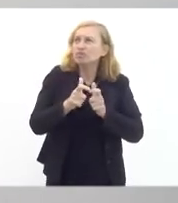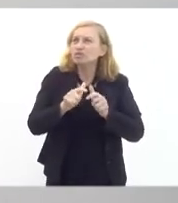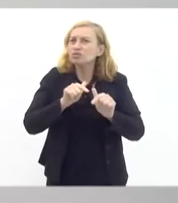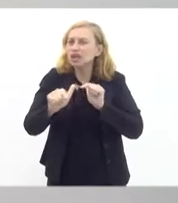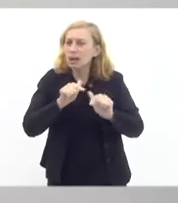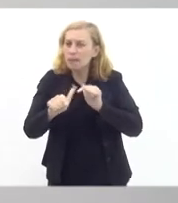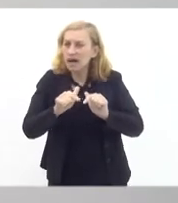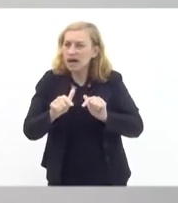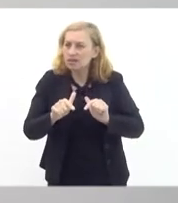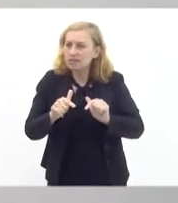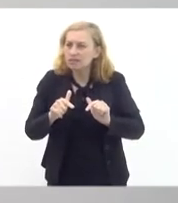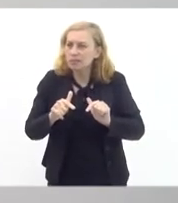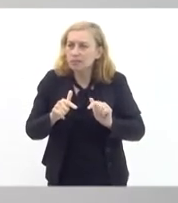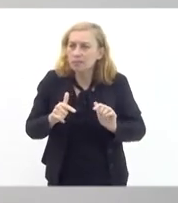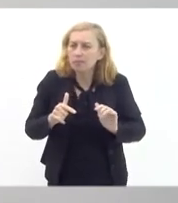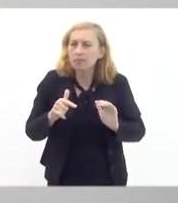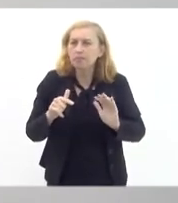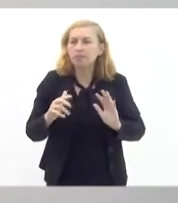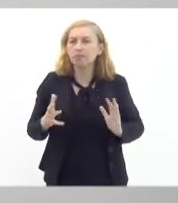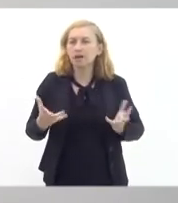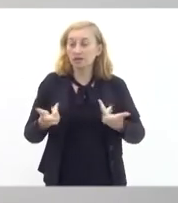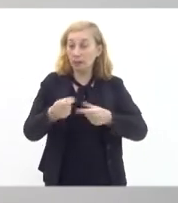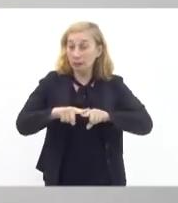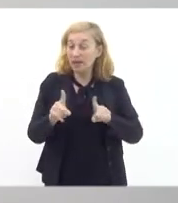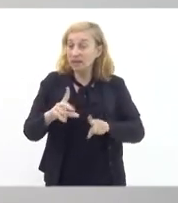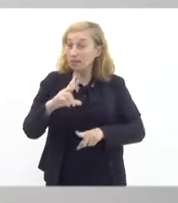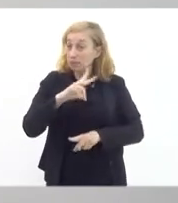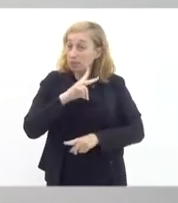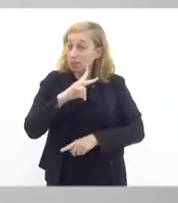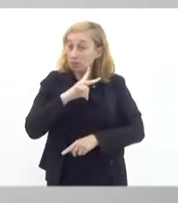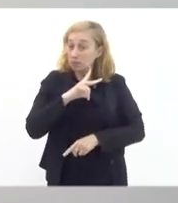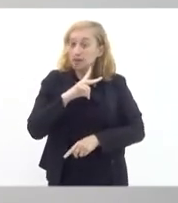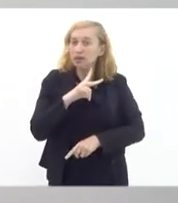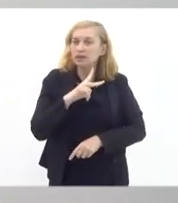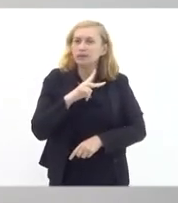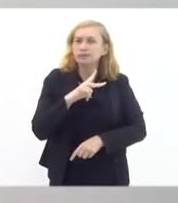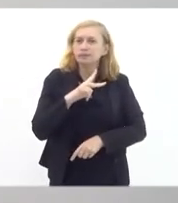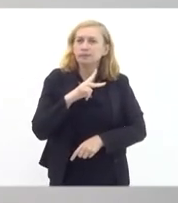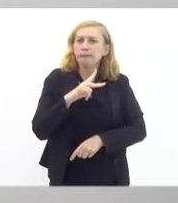trabalho exemplar. Mas na própria